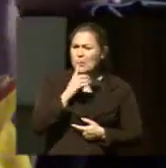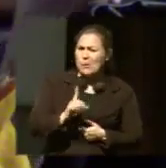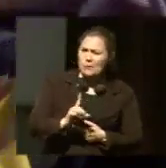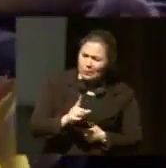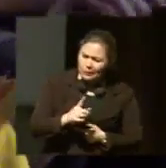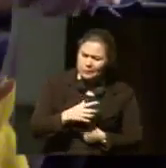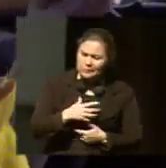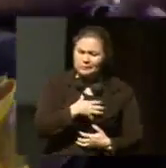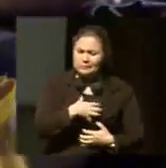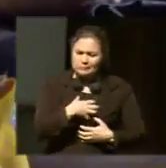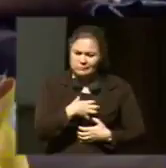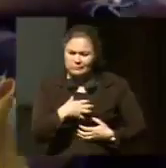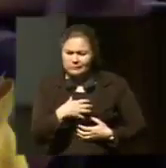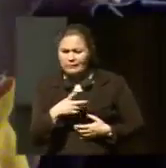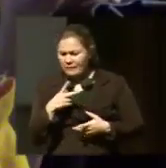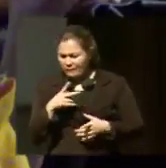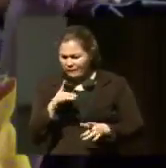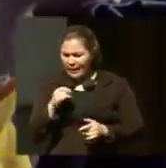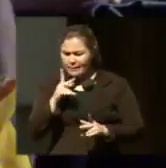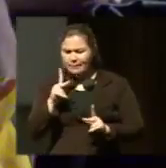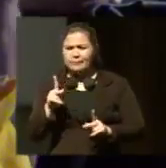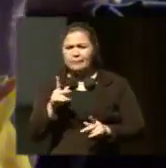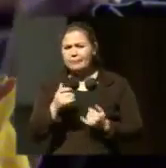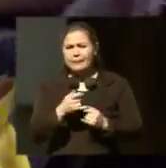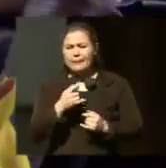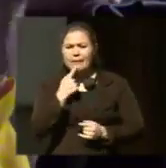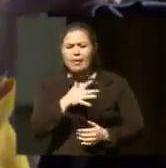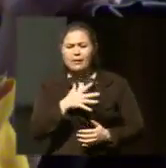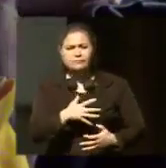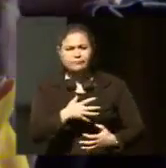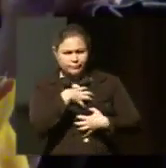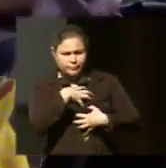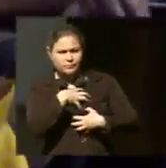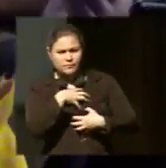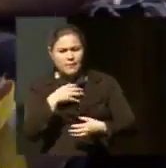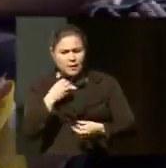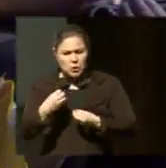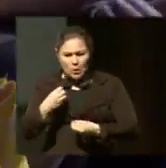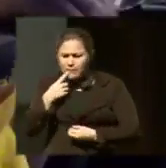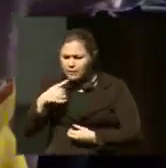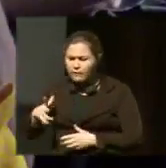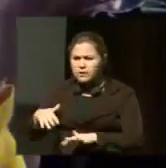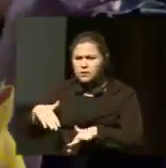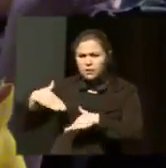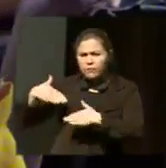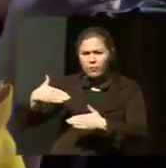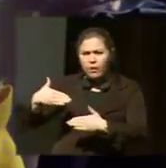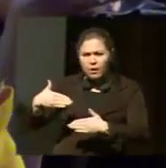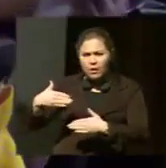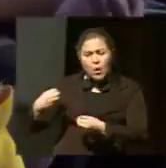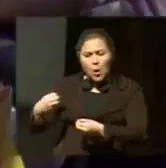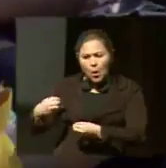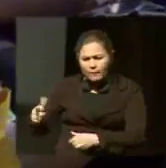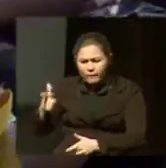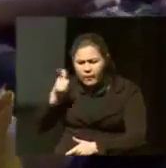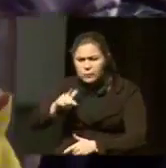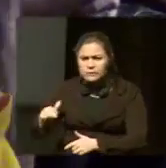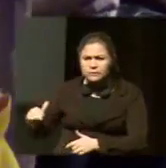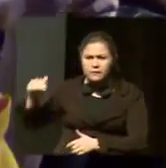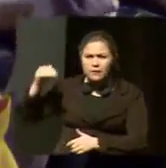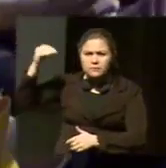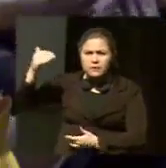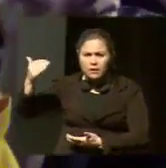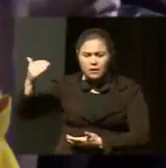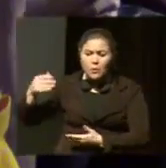isso vai impressionar a criança, mas como é que essa criança vai desenvolver? Como é que essa criança vai crescer? Como é que